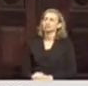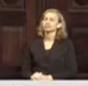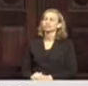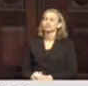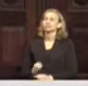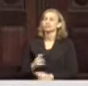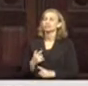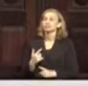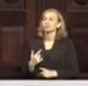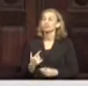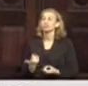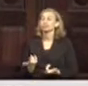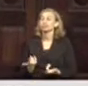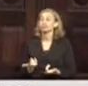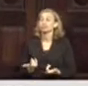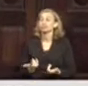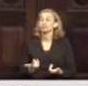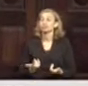aconteceu.